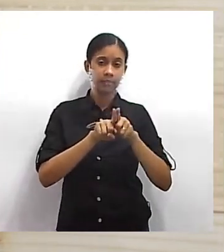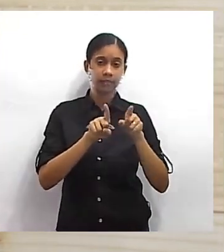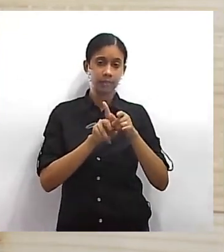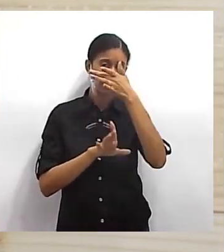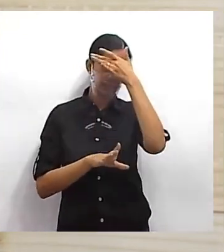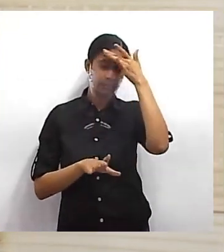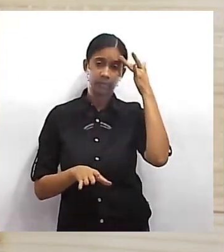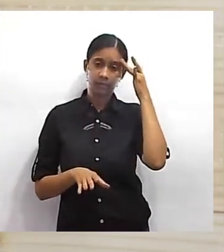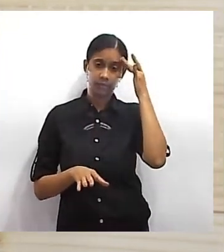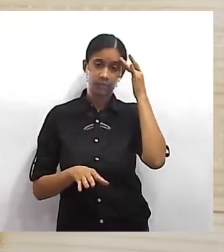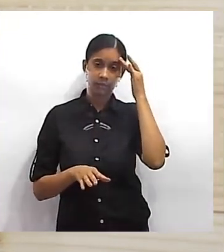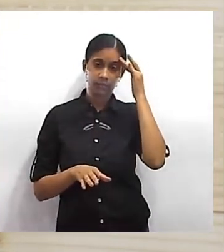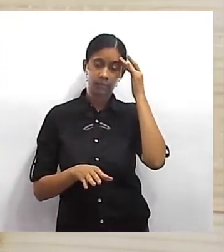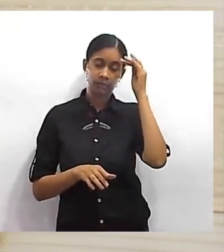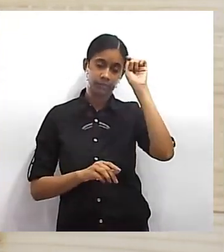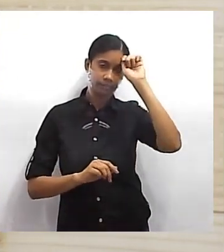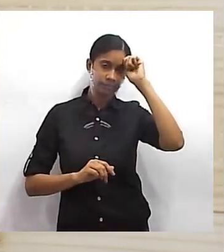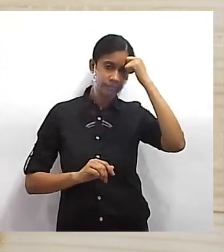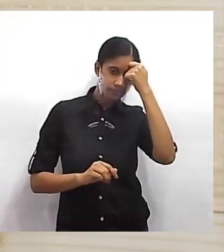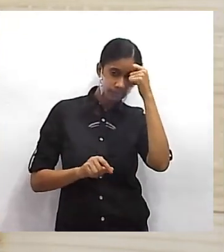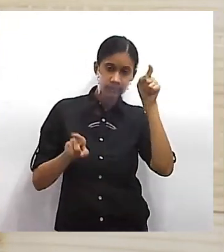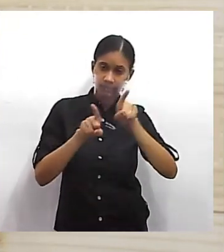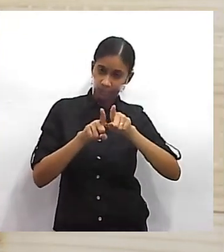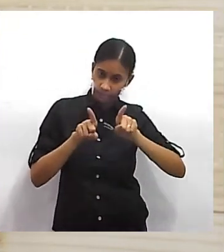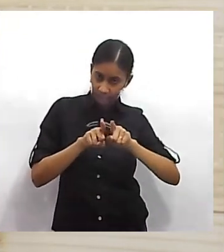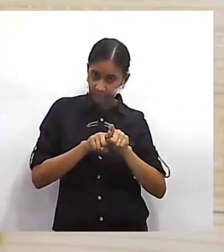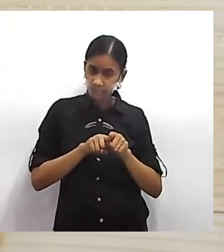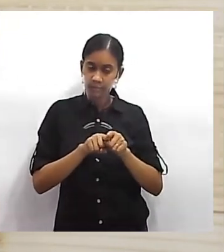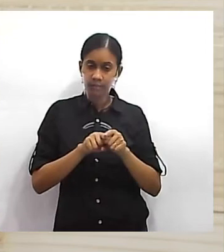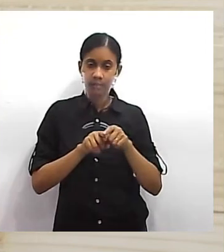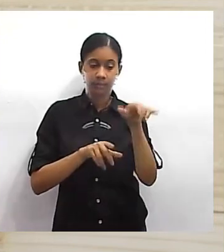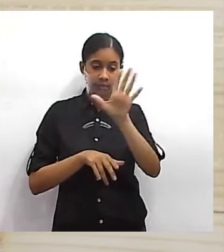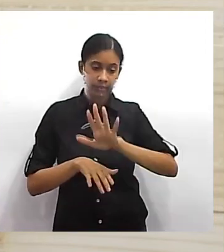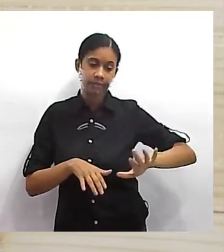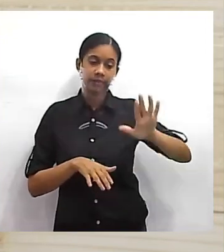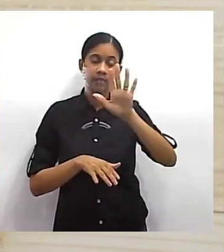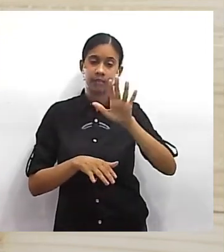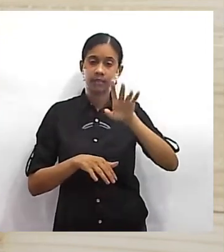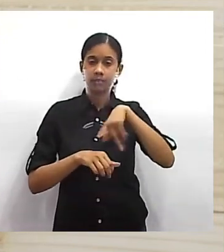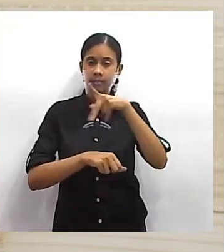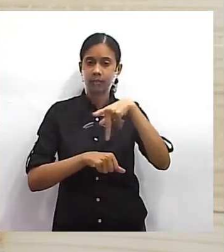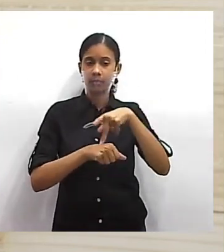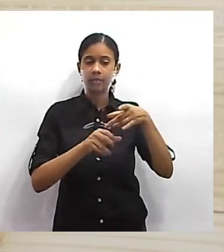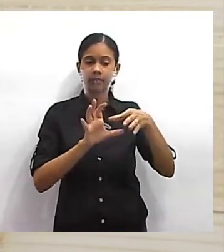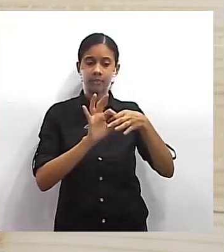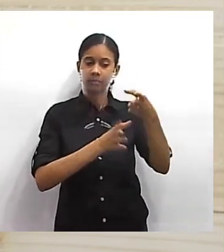disso, é importante que haja uma maior integração regional entre países para garantir o direito de